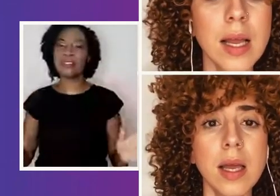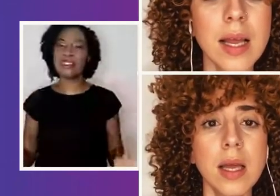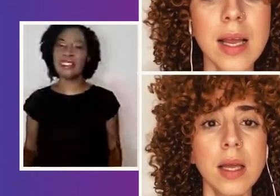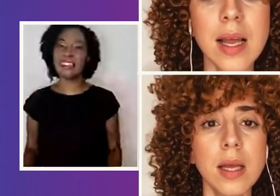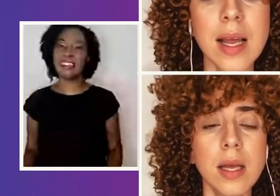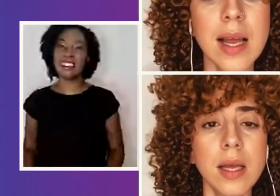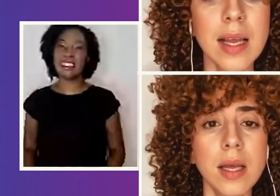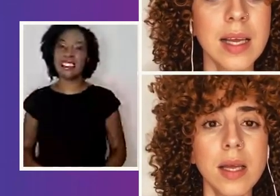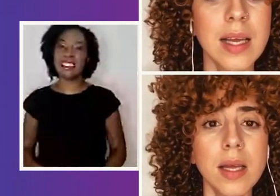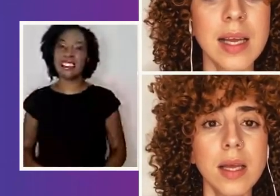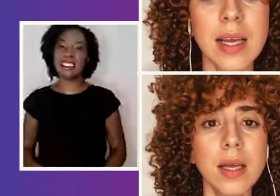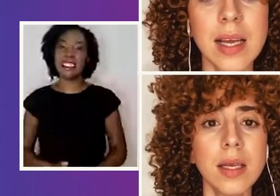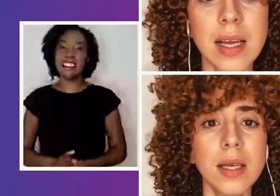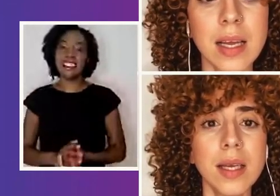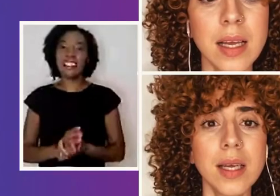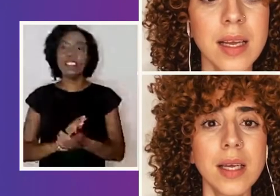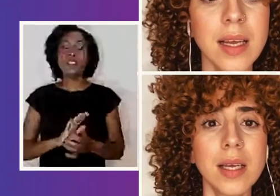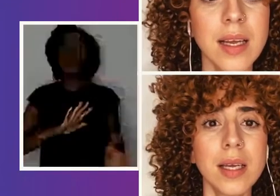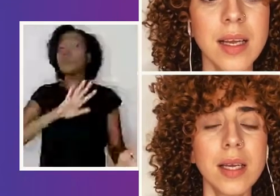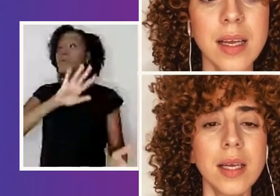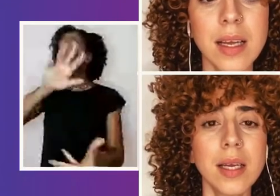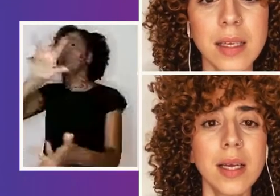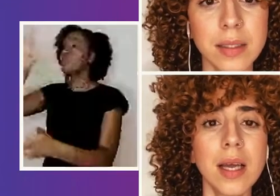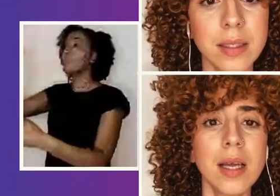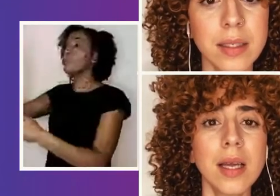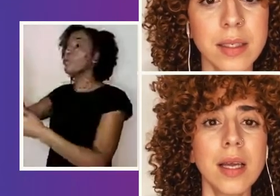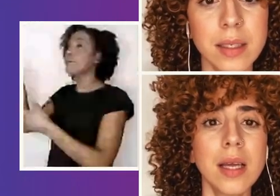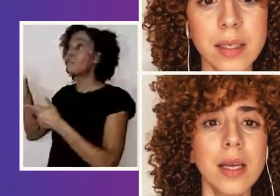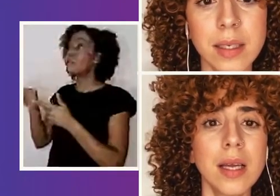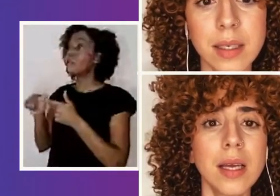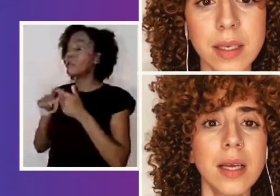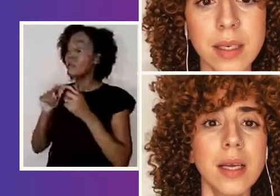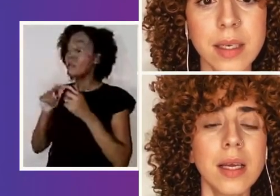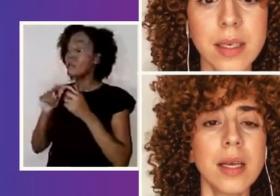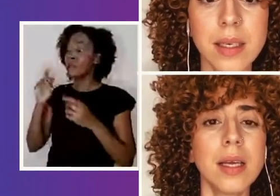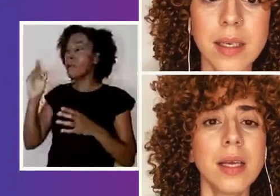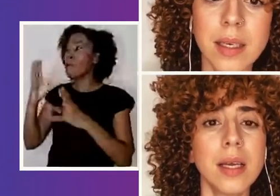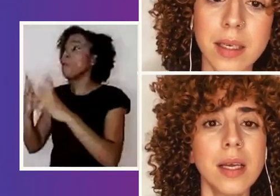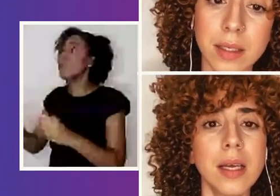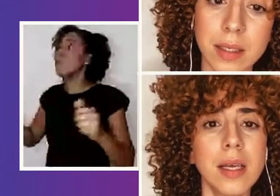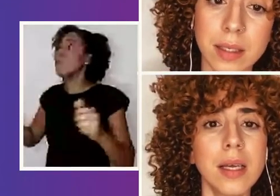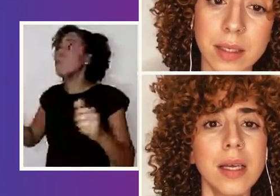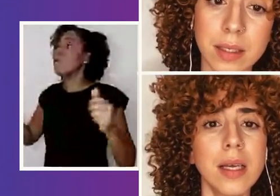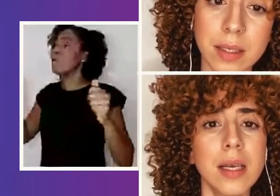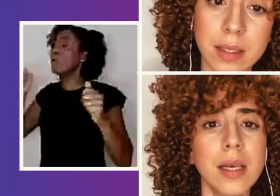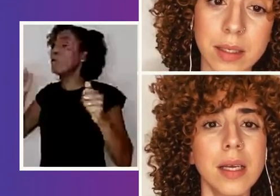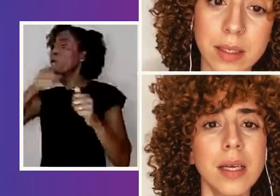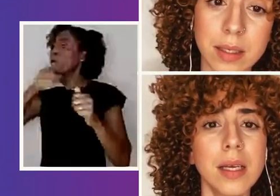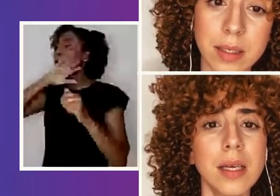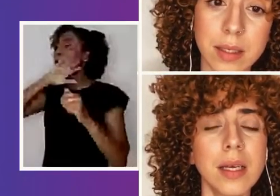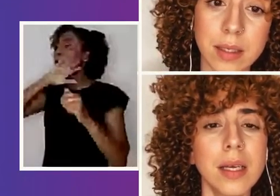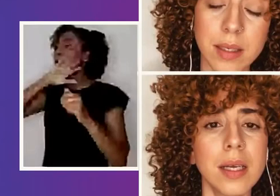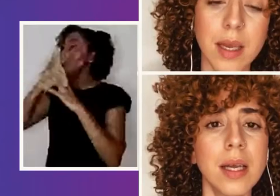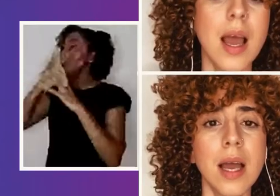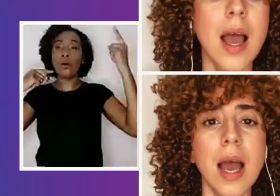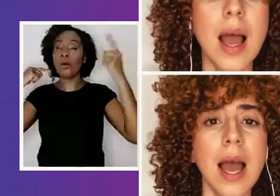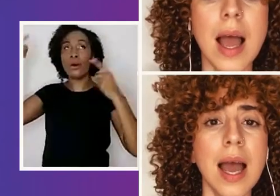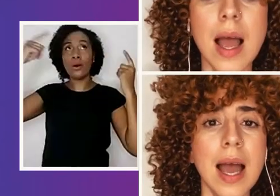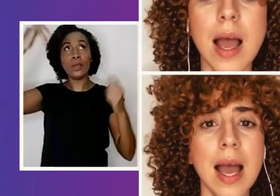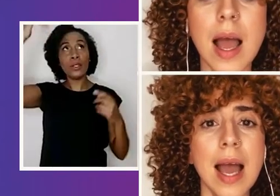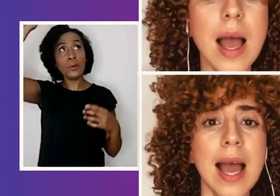Enquanto todo mundo espera a cura do mal, e a loucura finge que isso tudo é